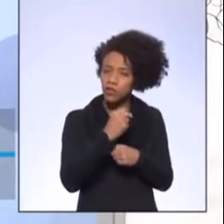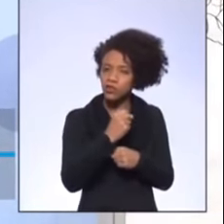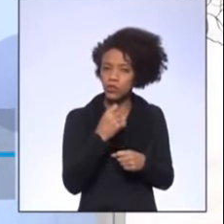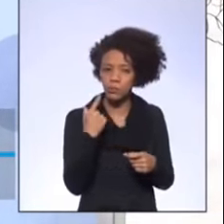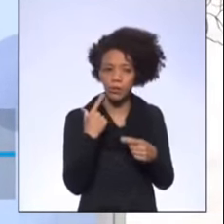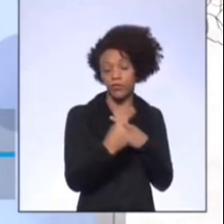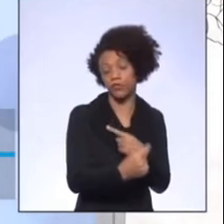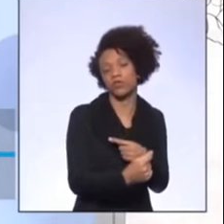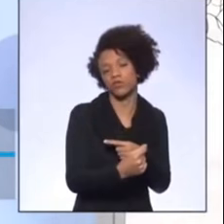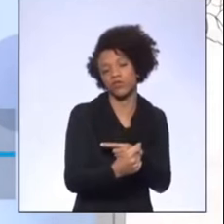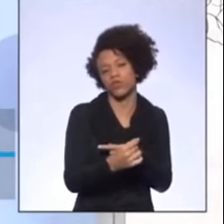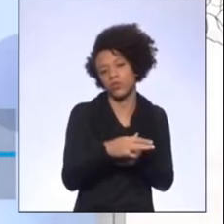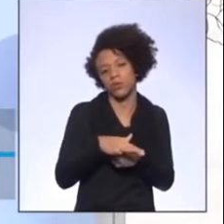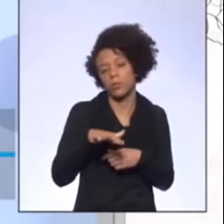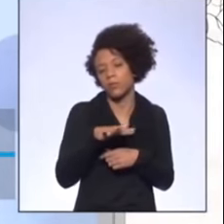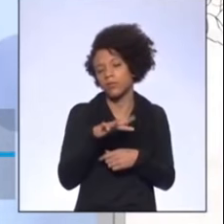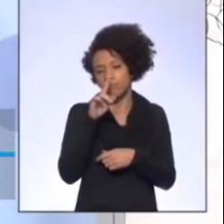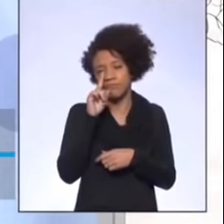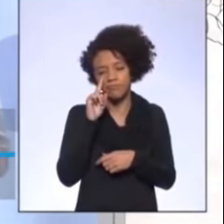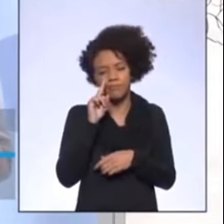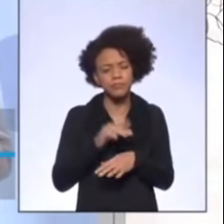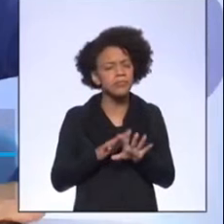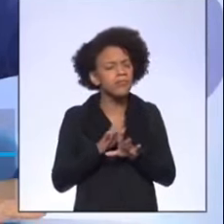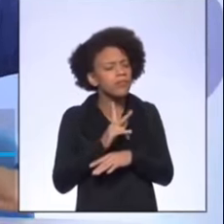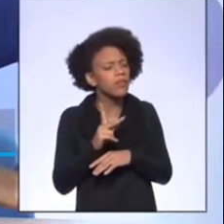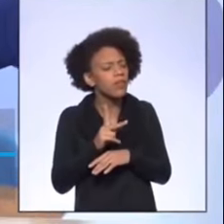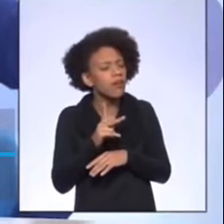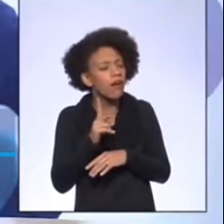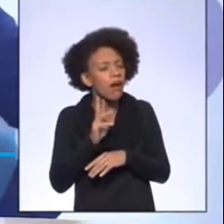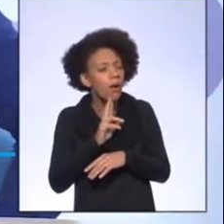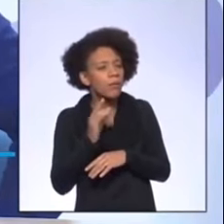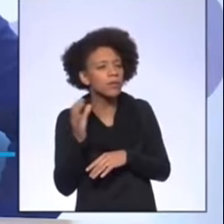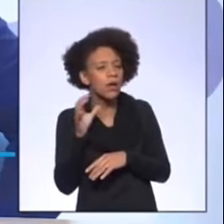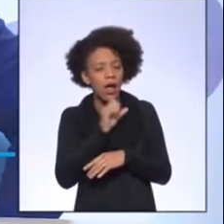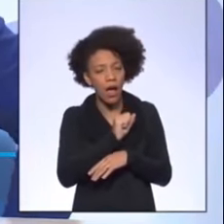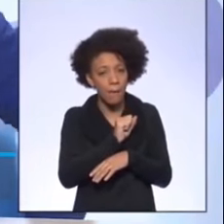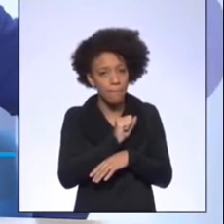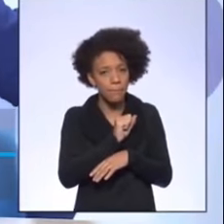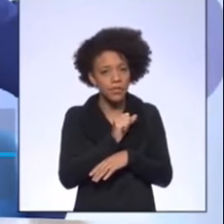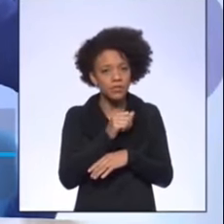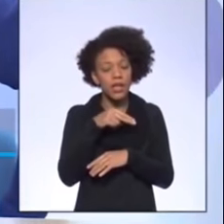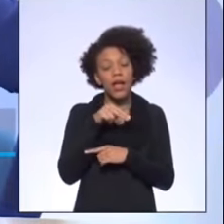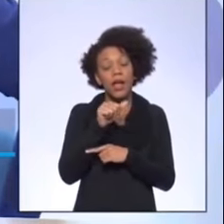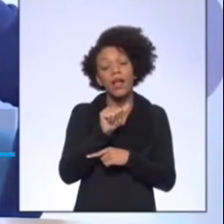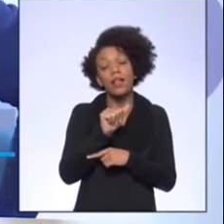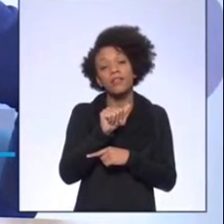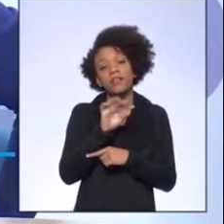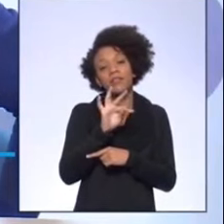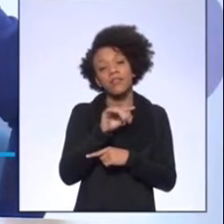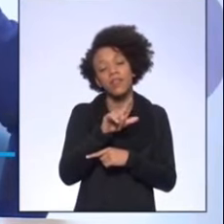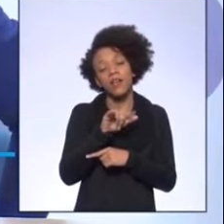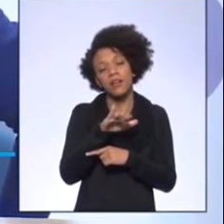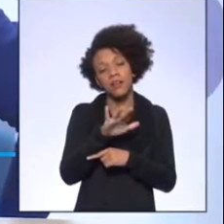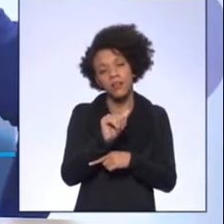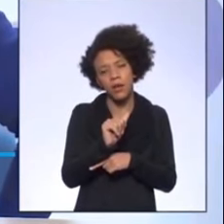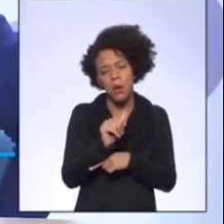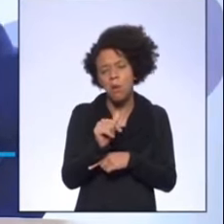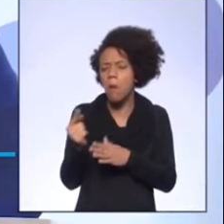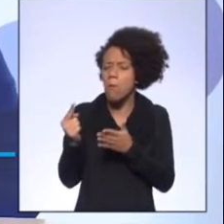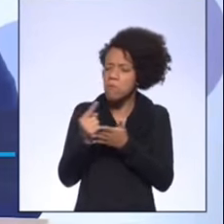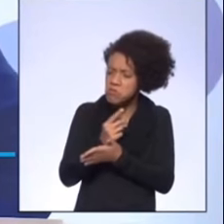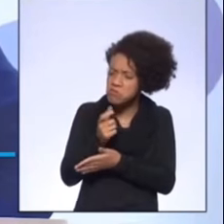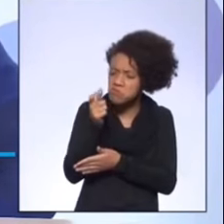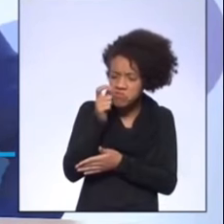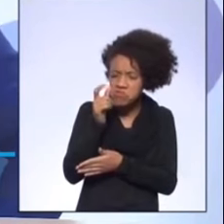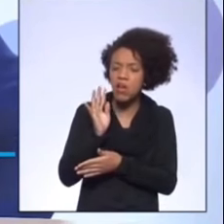fugir daquela situação de perigo. O professor, dá para responder rapidinho uma pergunta aqui da Natália, que ela fez uma pergunta interessante, eu achei